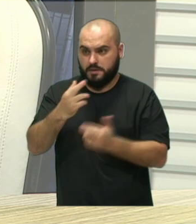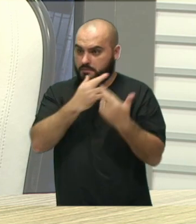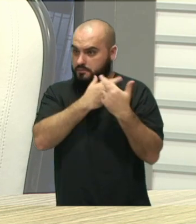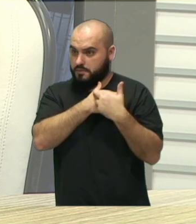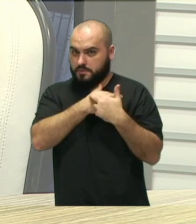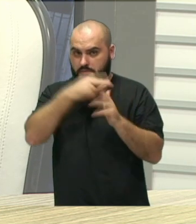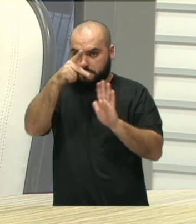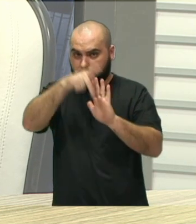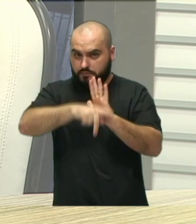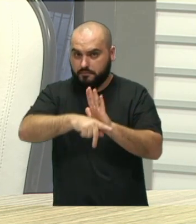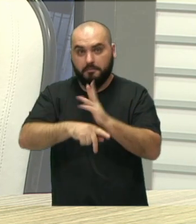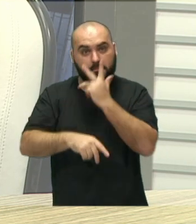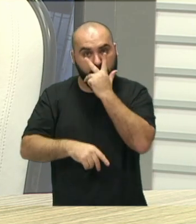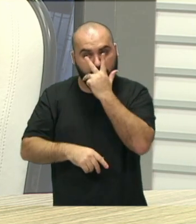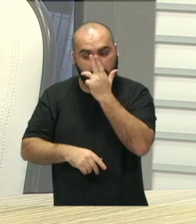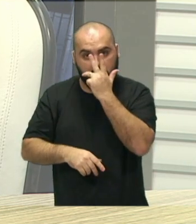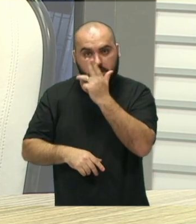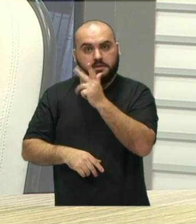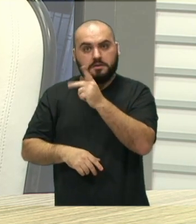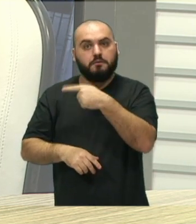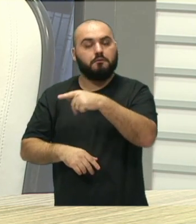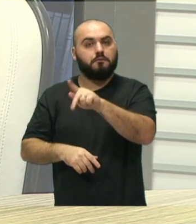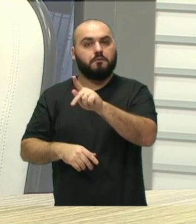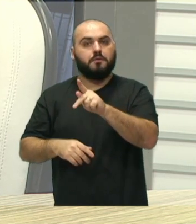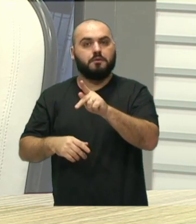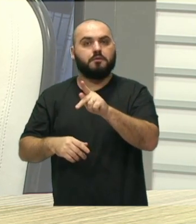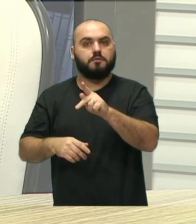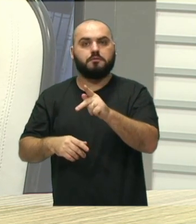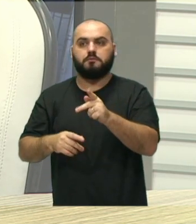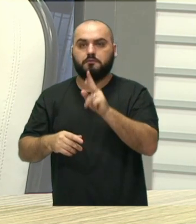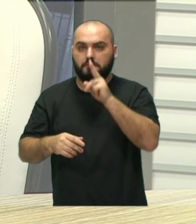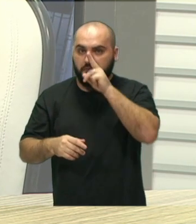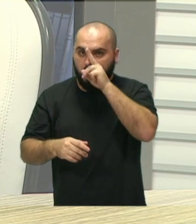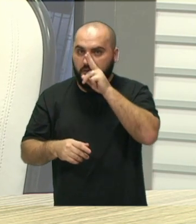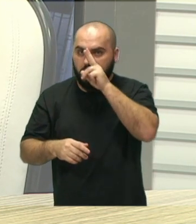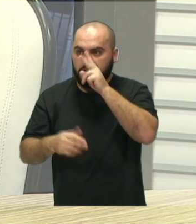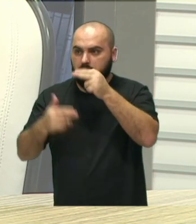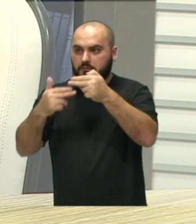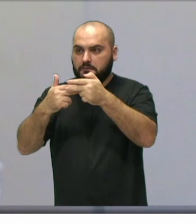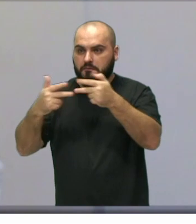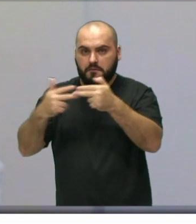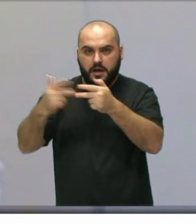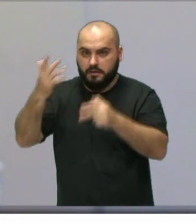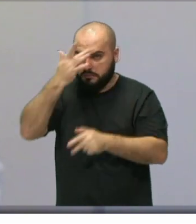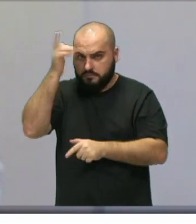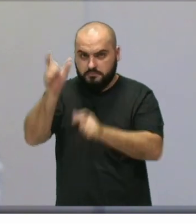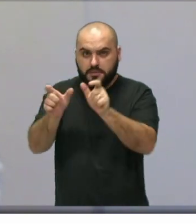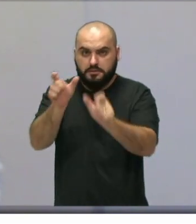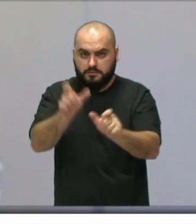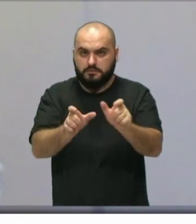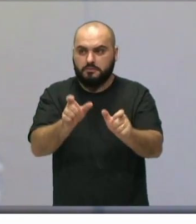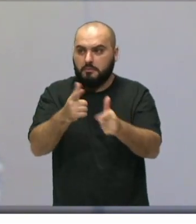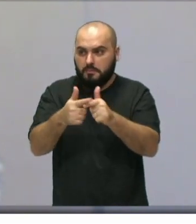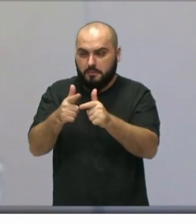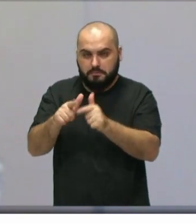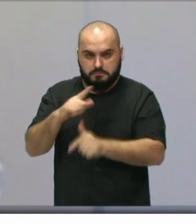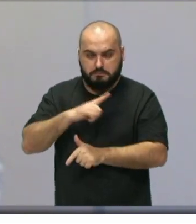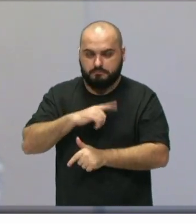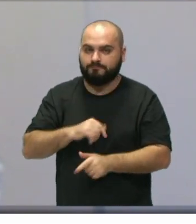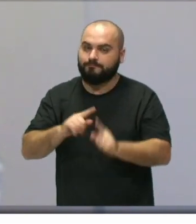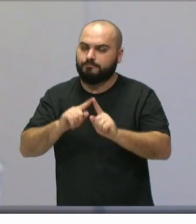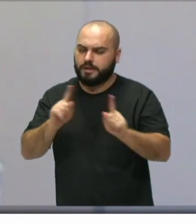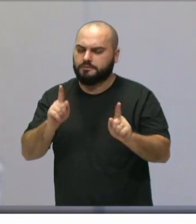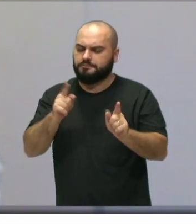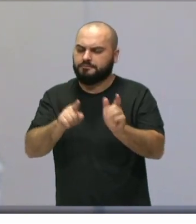realmente fez a grande diferença na vida de muitas pessoas que sofriam com esse problema. Com